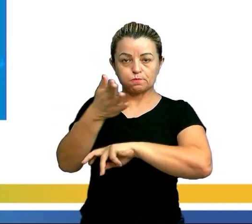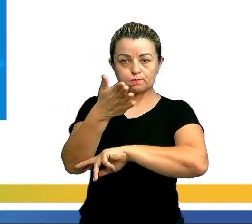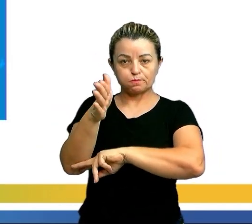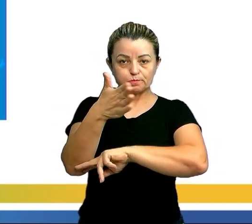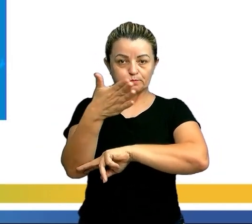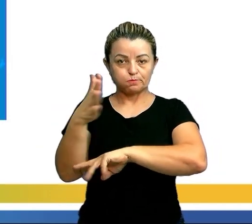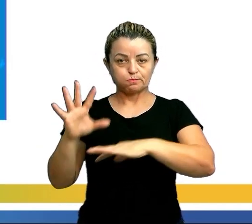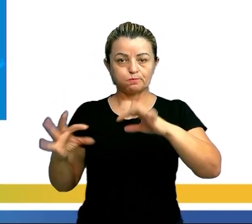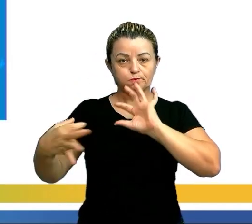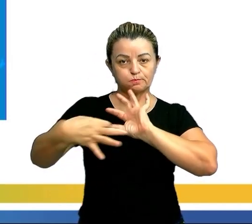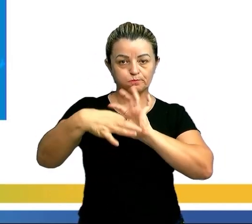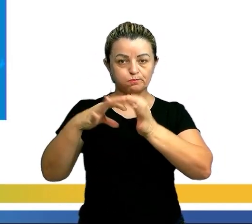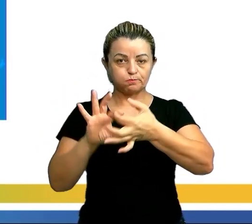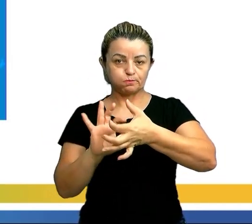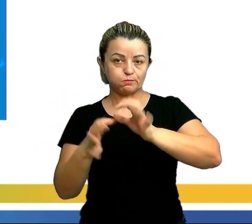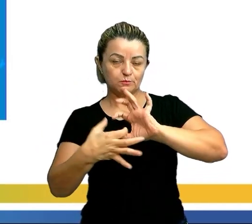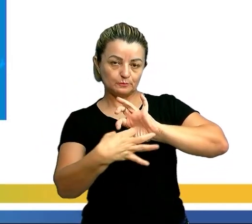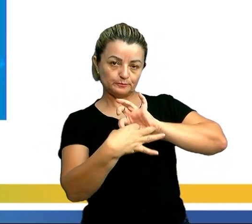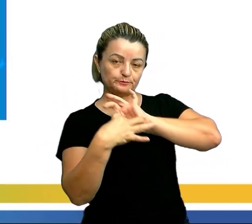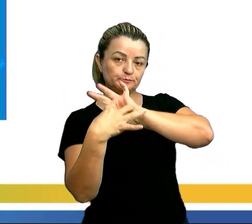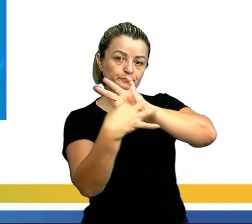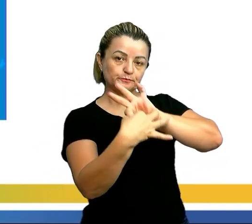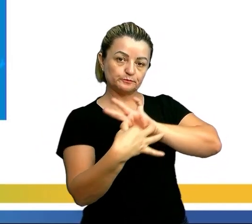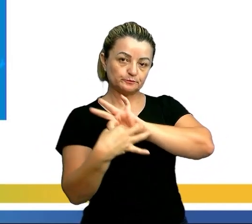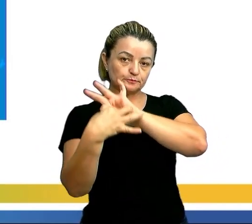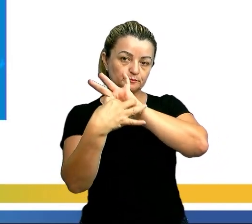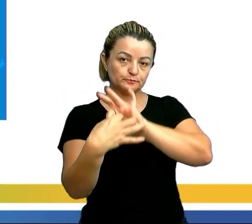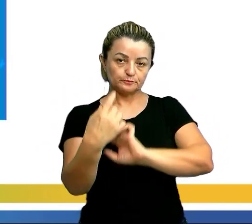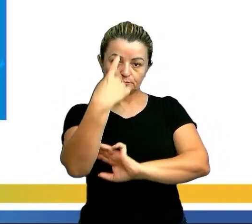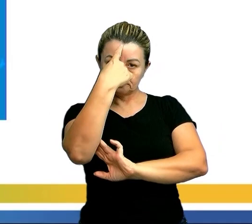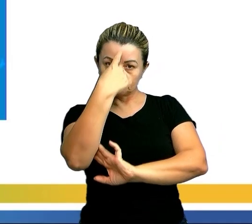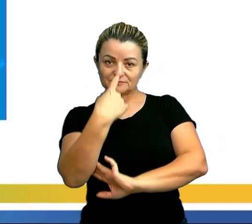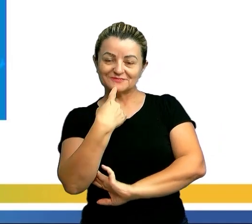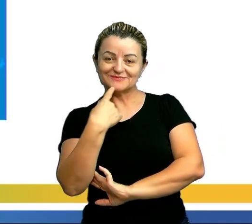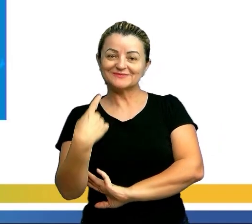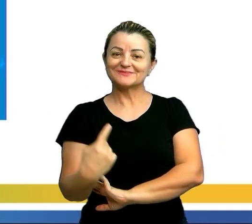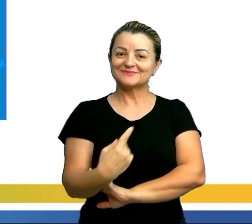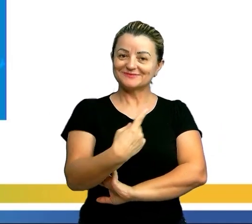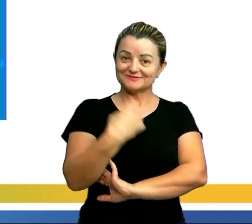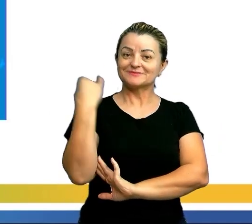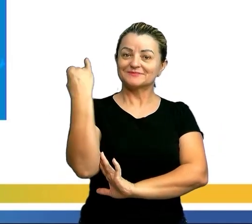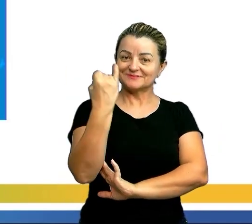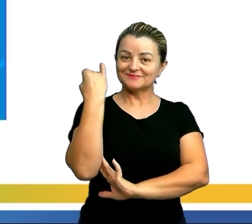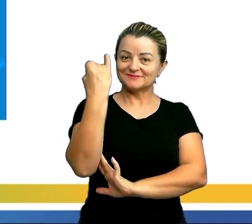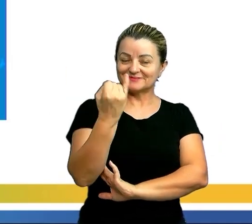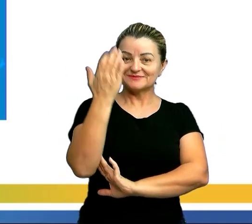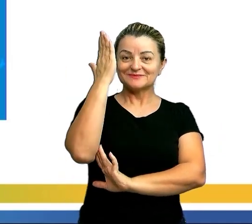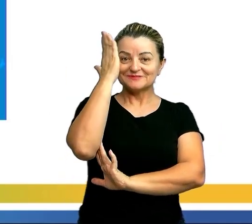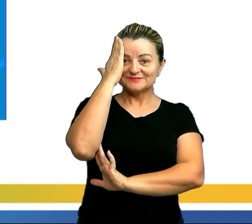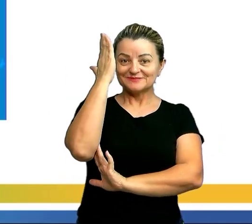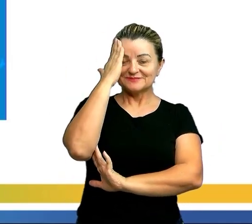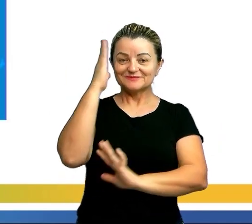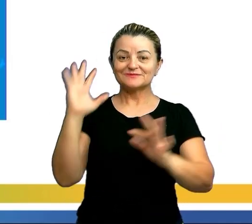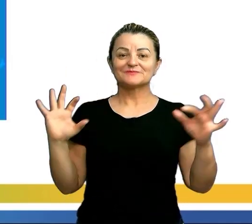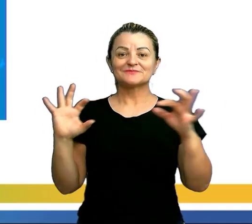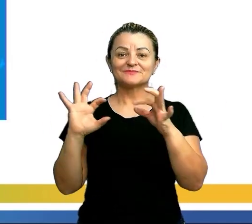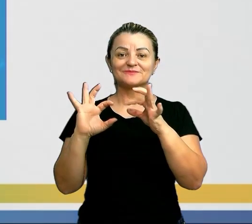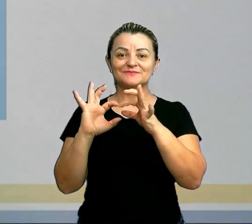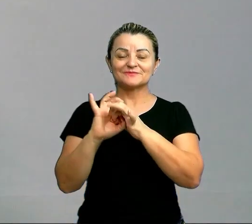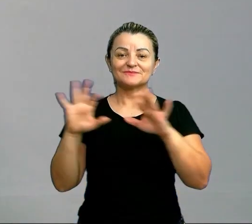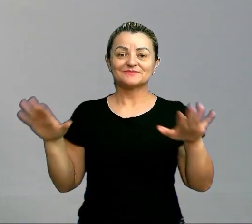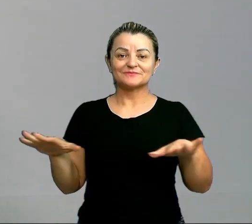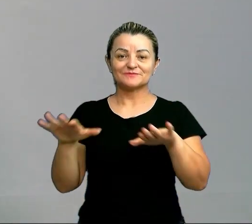estão interligadas. E essa imagem é importante justamente para a gente entender o contexto em que se inserem esses